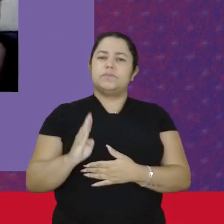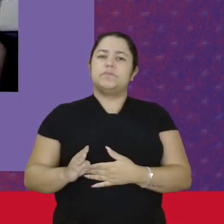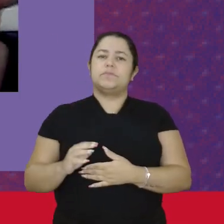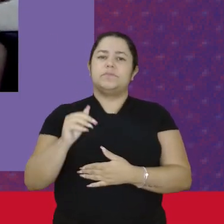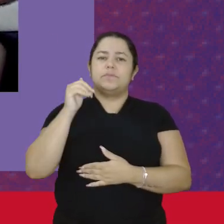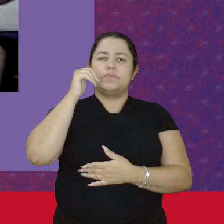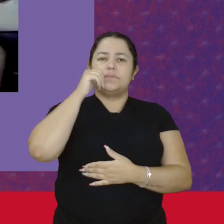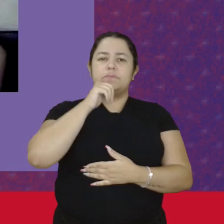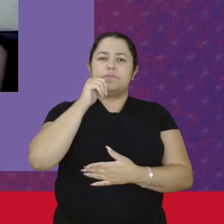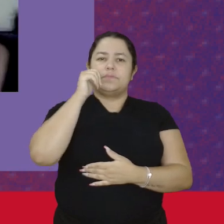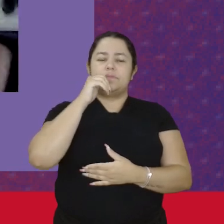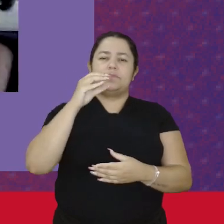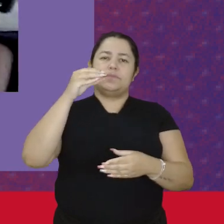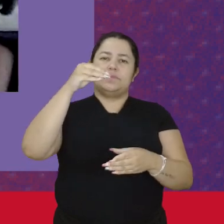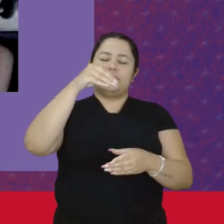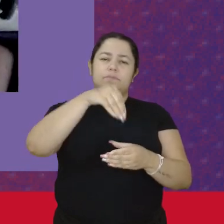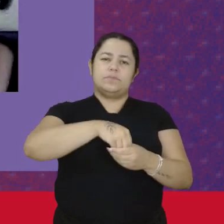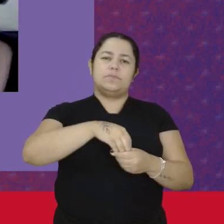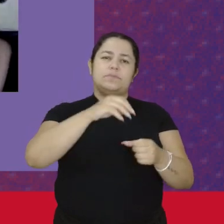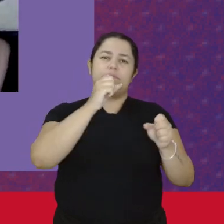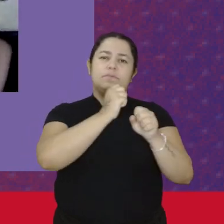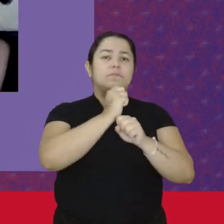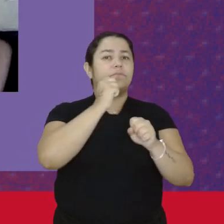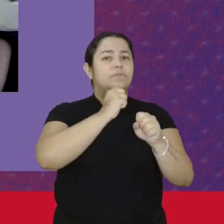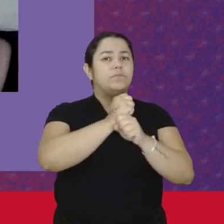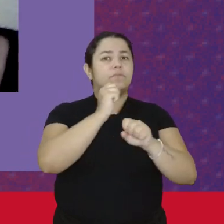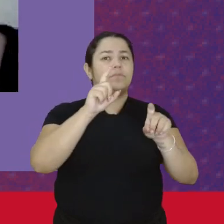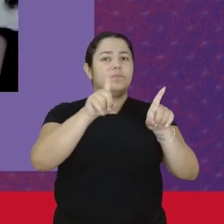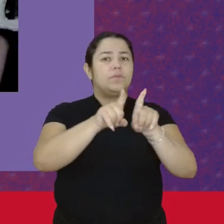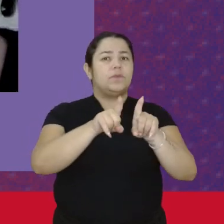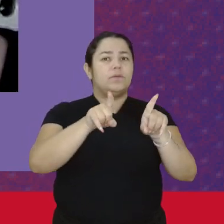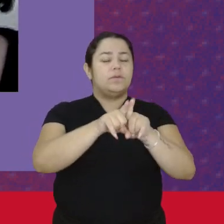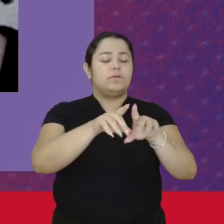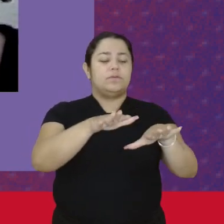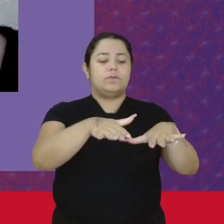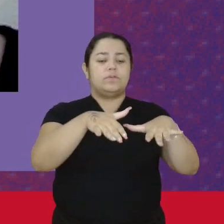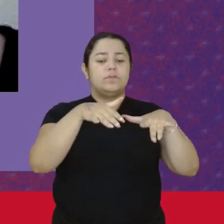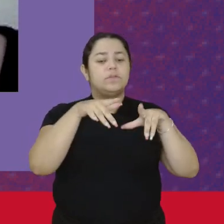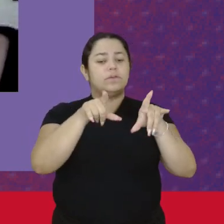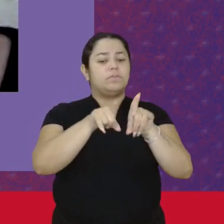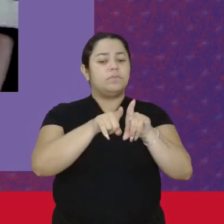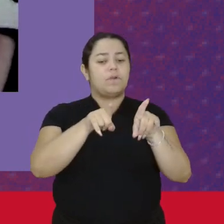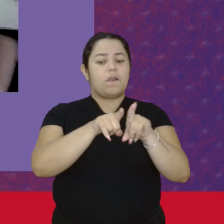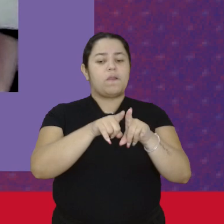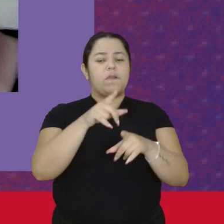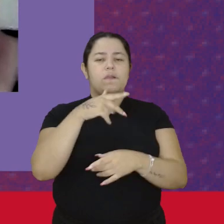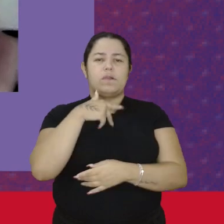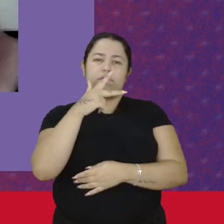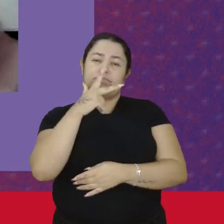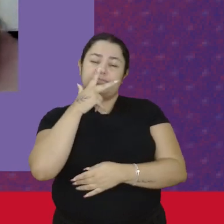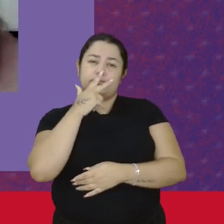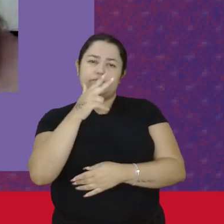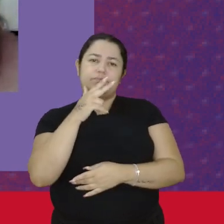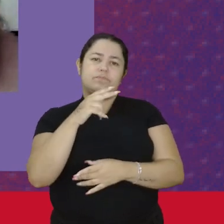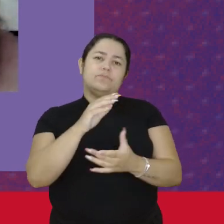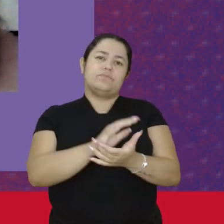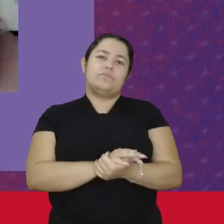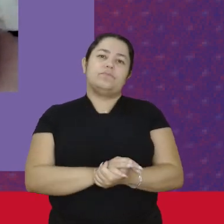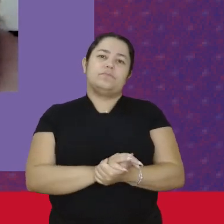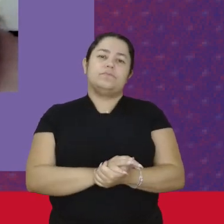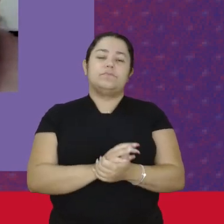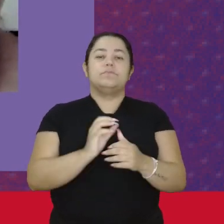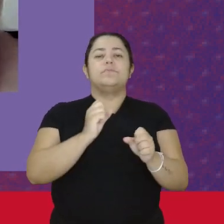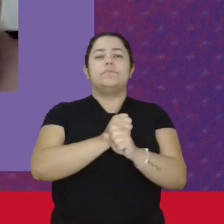está dentro mais da construção deste movimento autônomo, que eu acho que é muito a característica dos